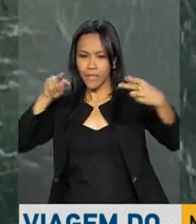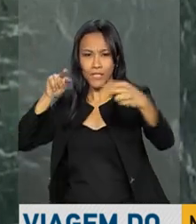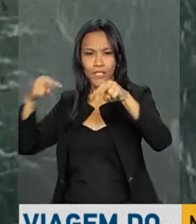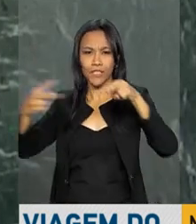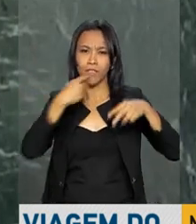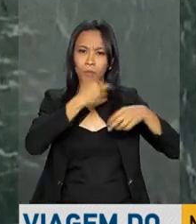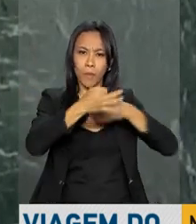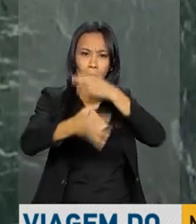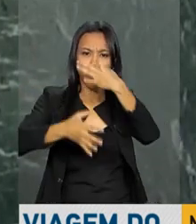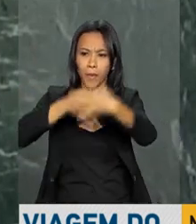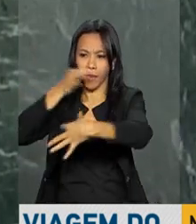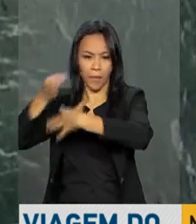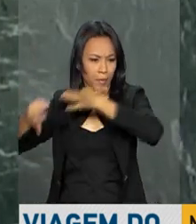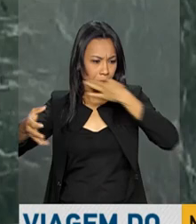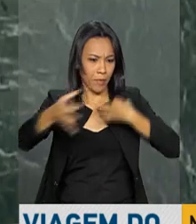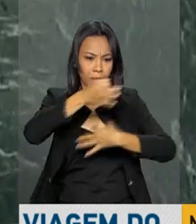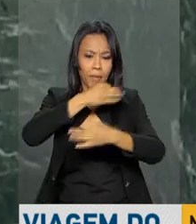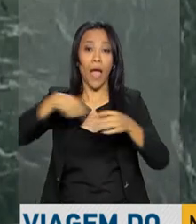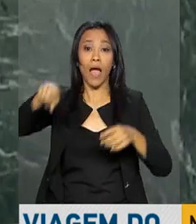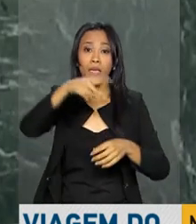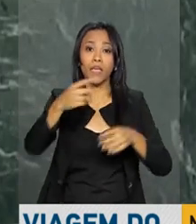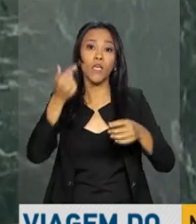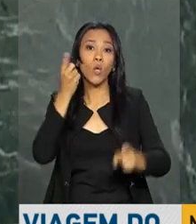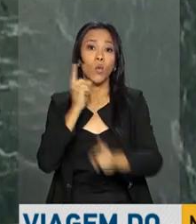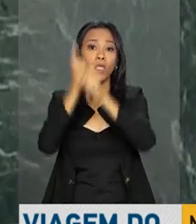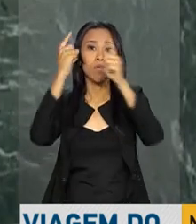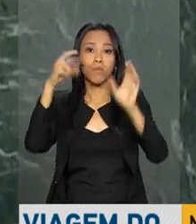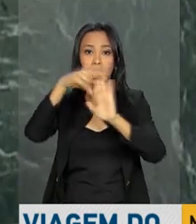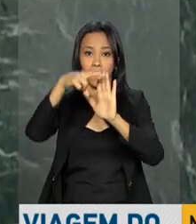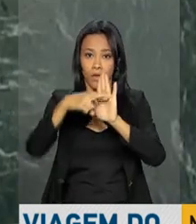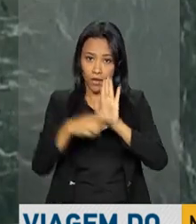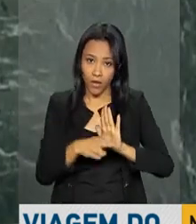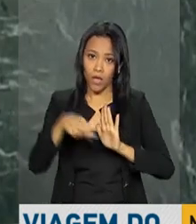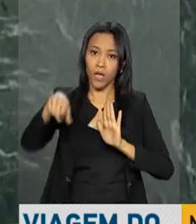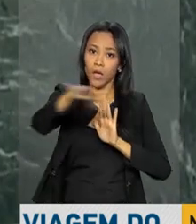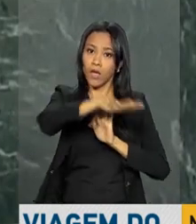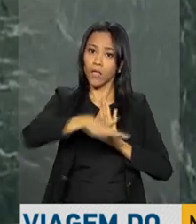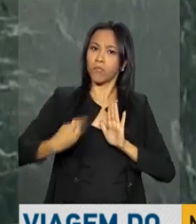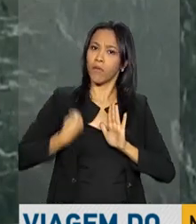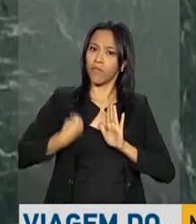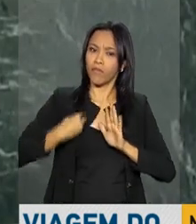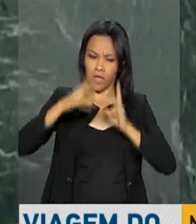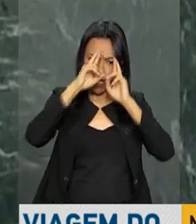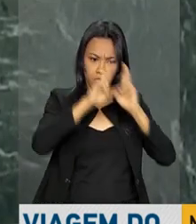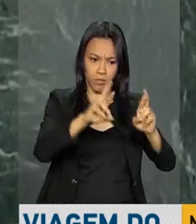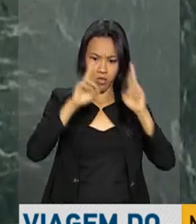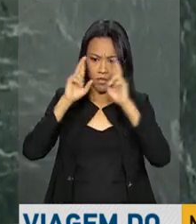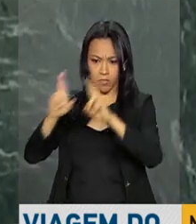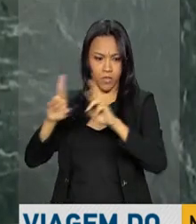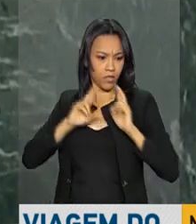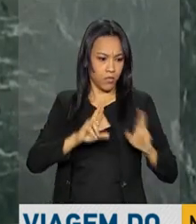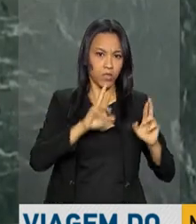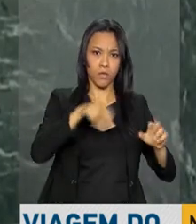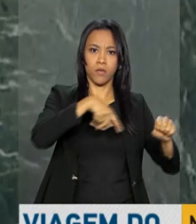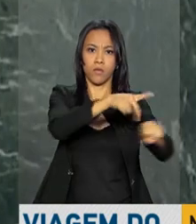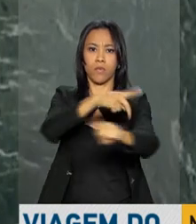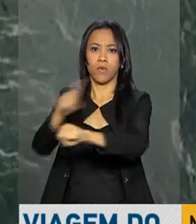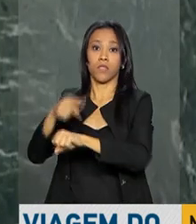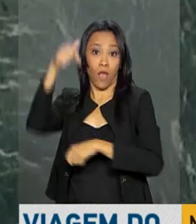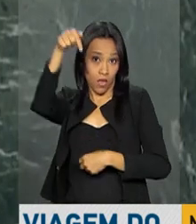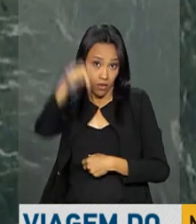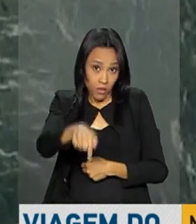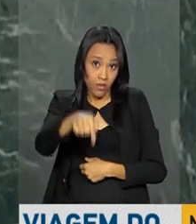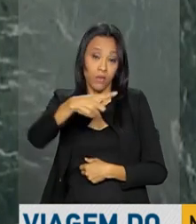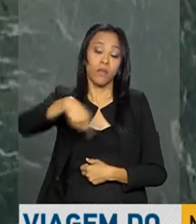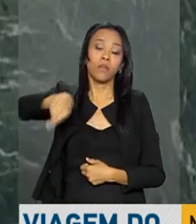Aqui, encontramos os parâmetros e as normas para o convívio respeitoso. Aqui, haveremos de